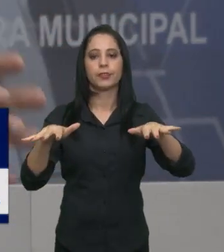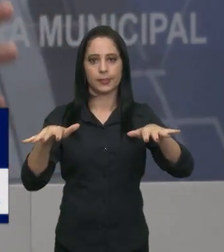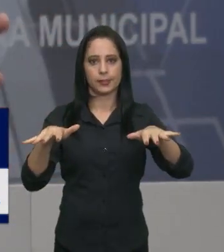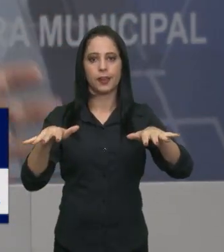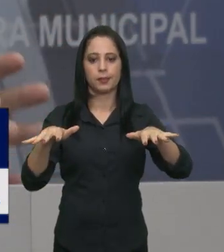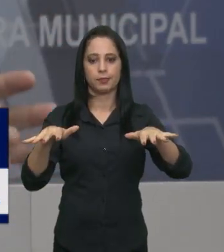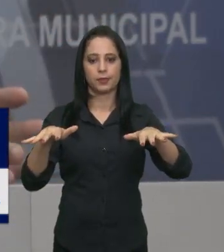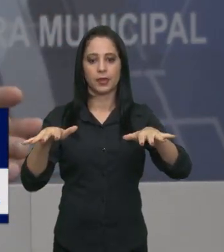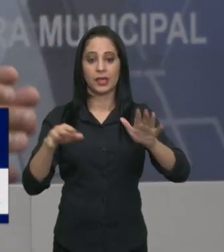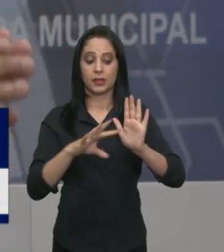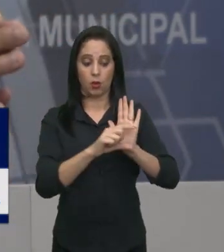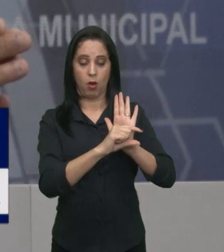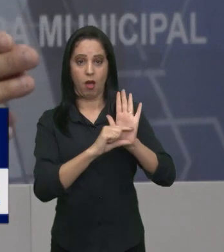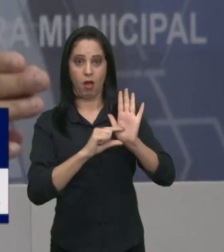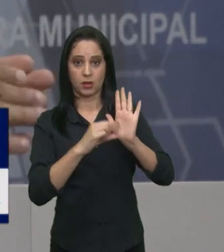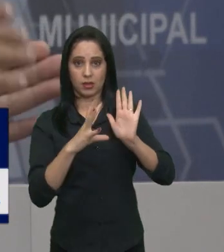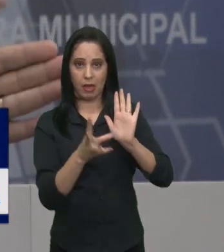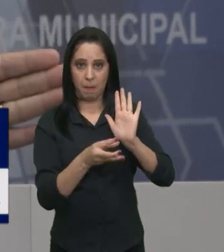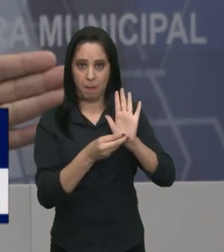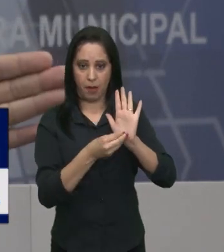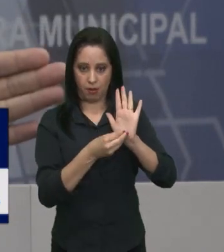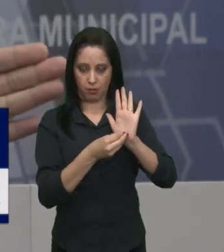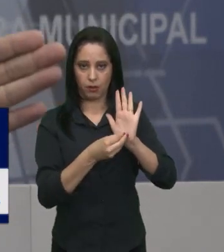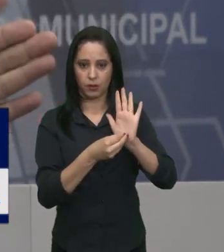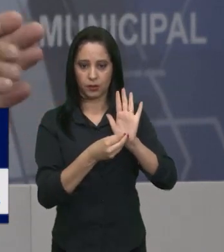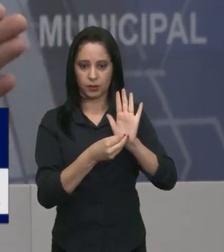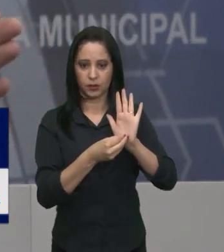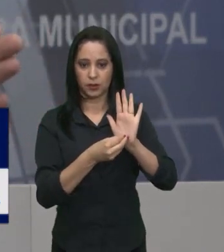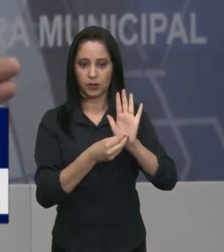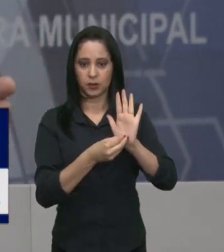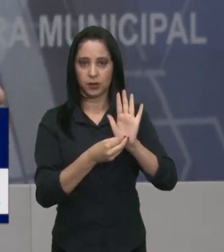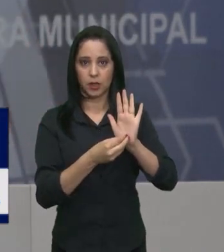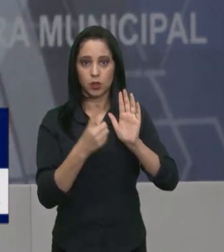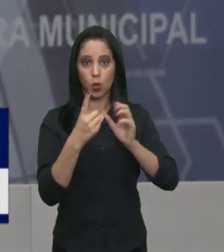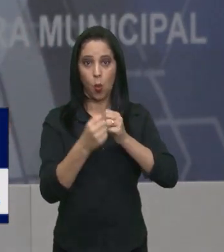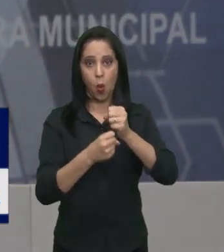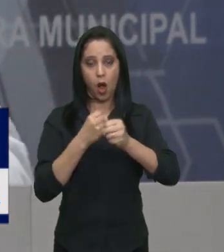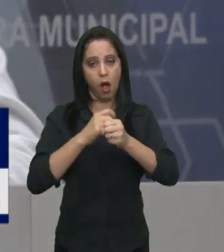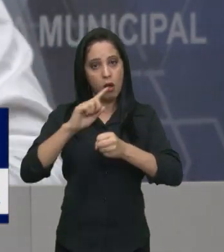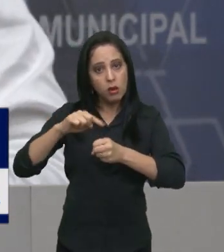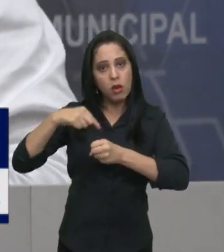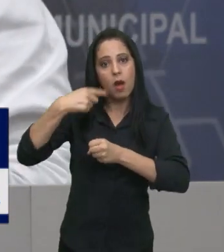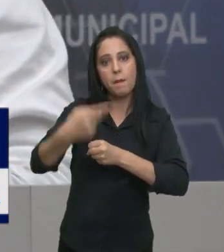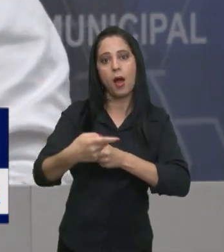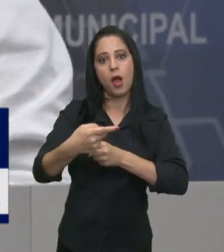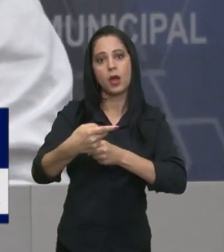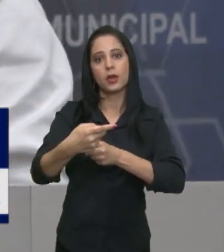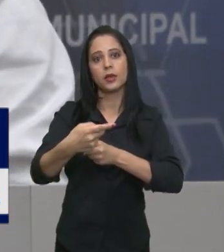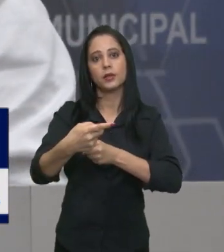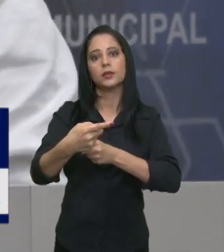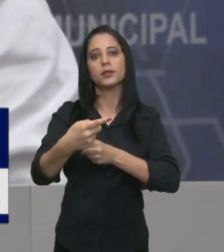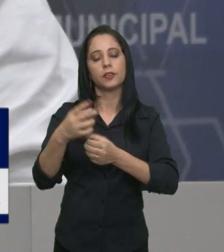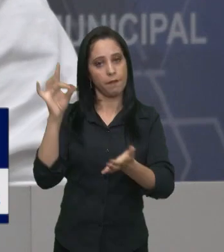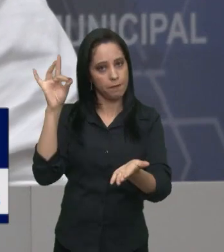Essa emenda constitucional, então, ela levou para um ano a mais a aplicação dessa